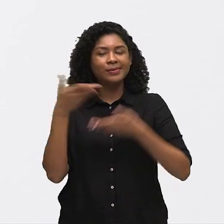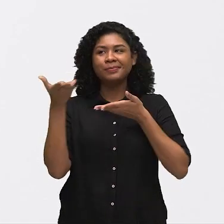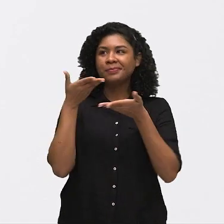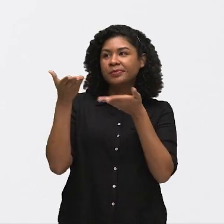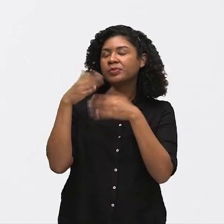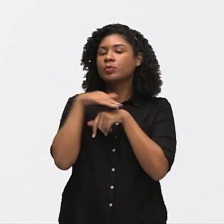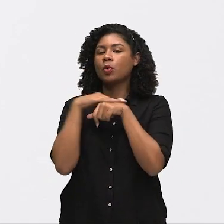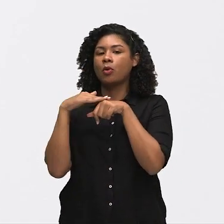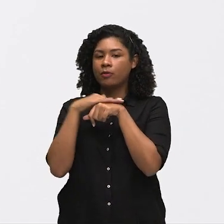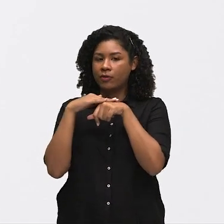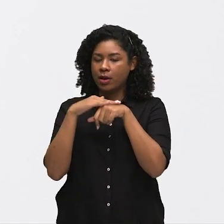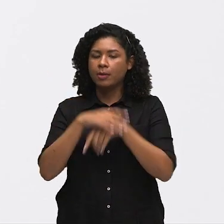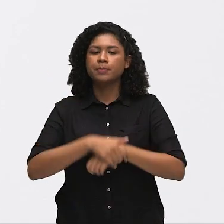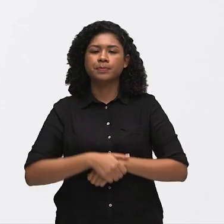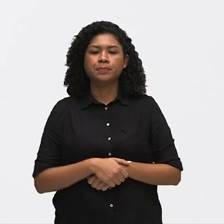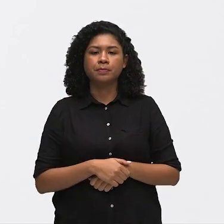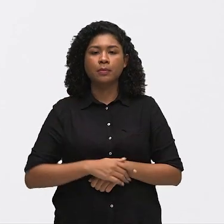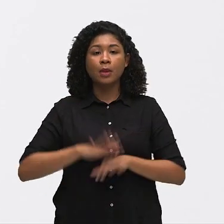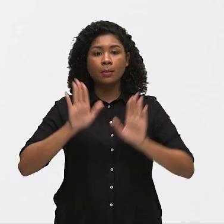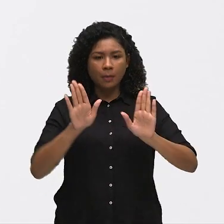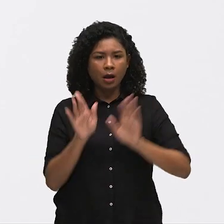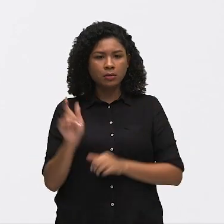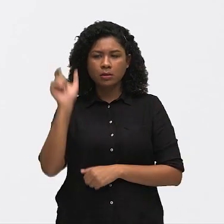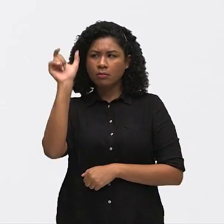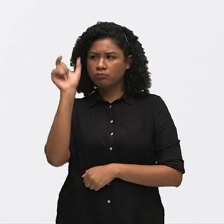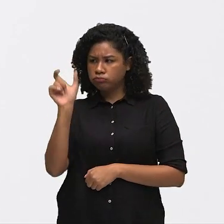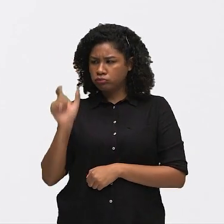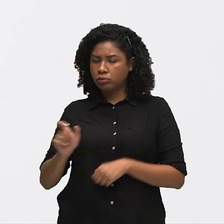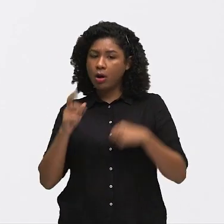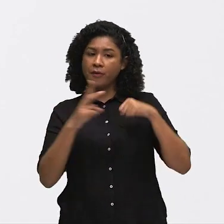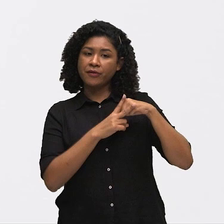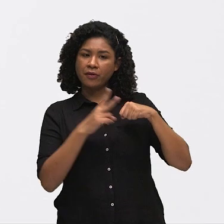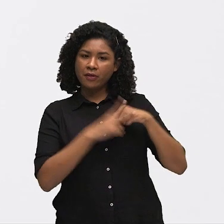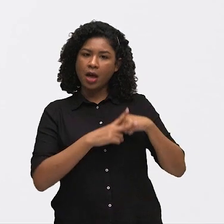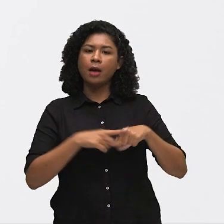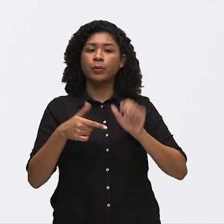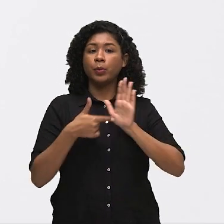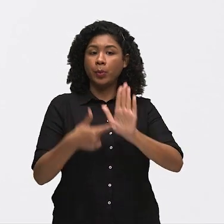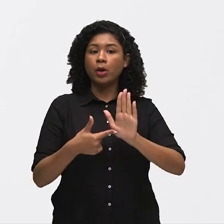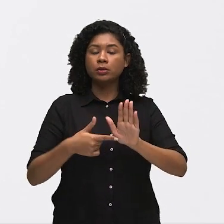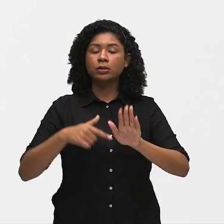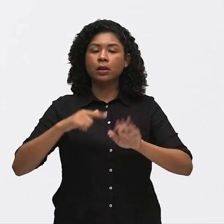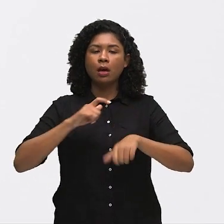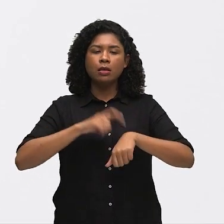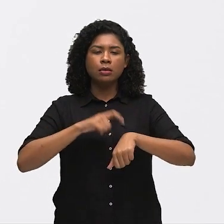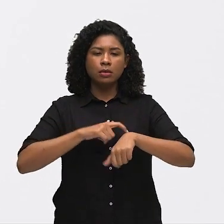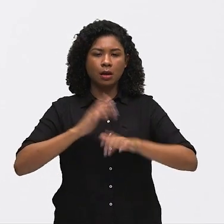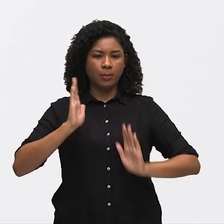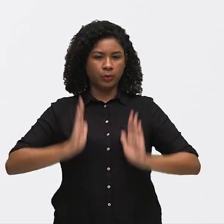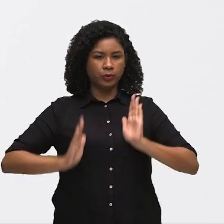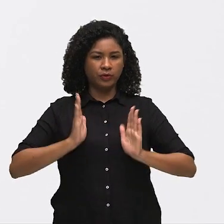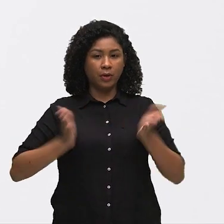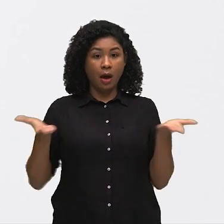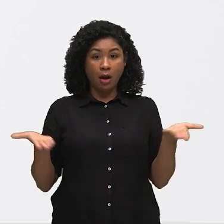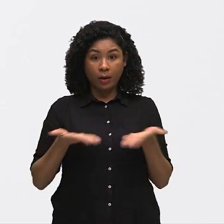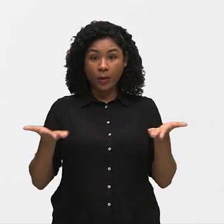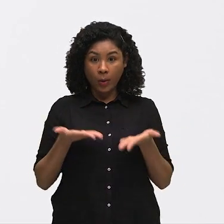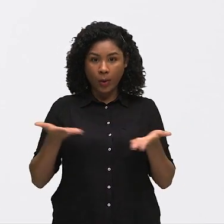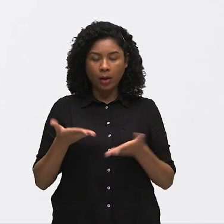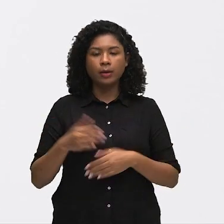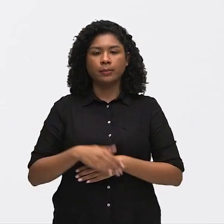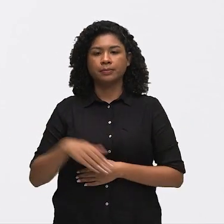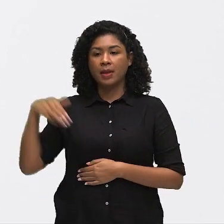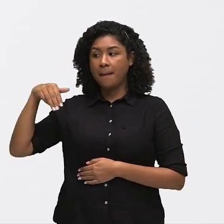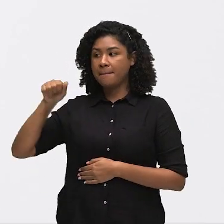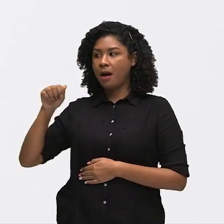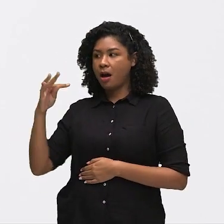leão, esses verbos estão no presente. Não me mate, né? Poupe minha vida, tenho certeza. Aqui a